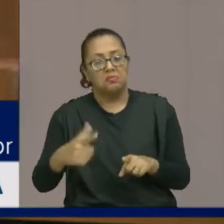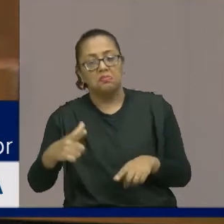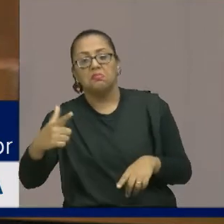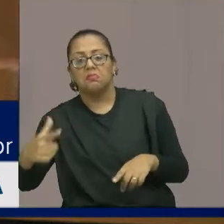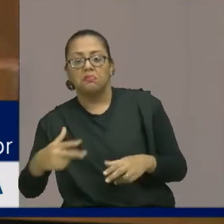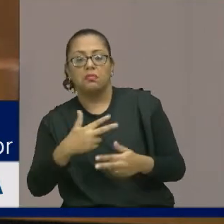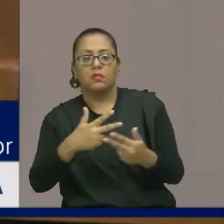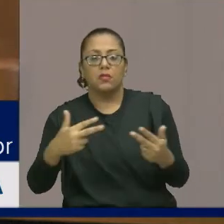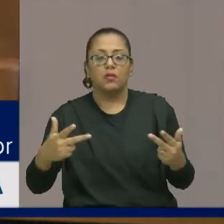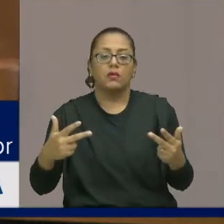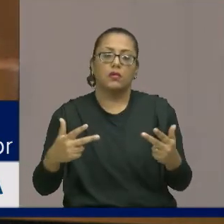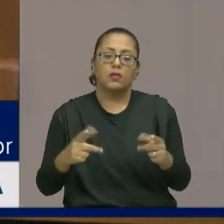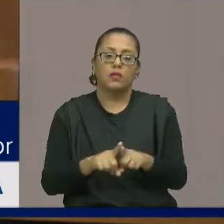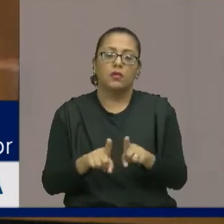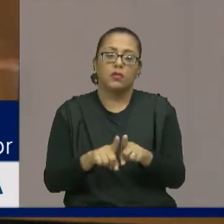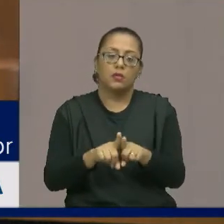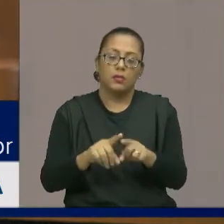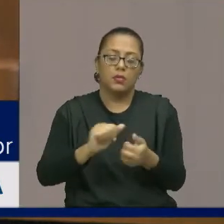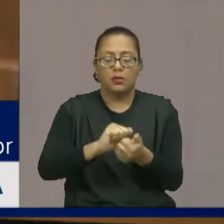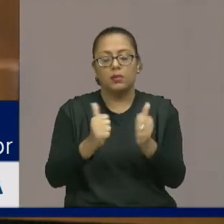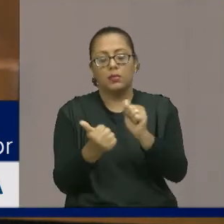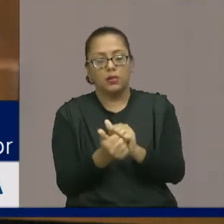LIF Municipal do Esporte,